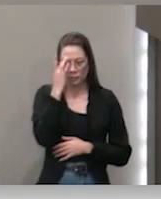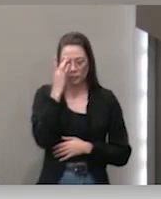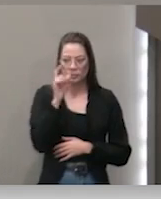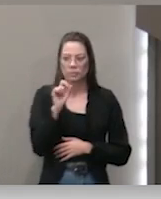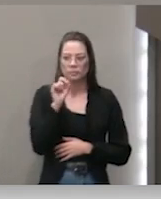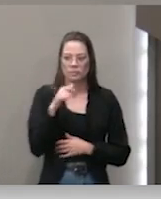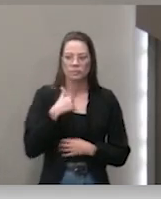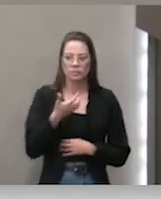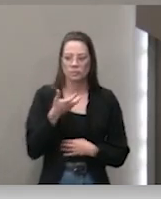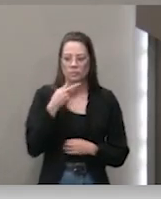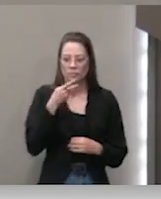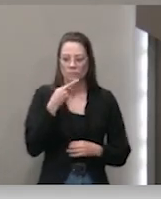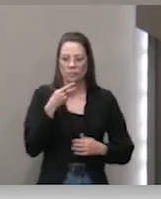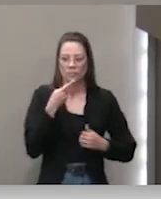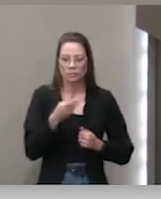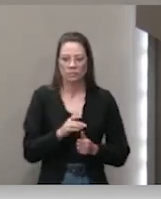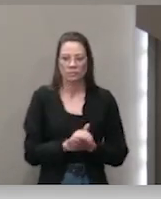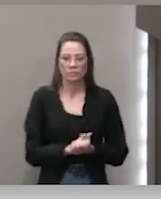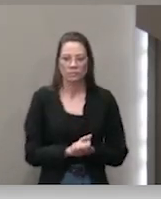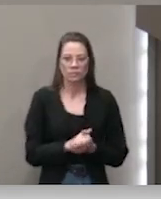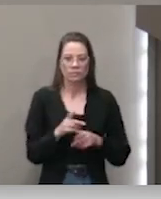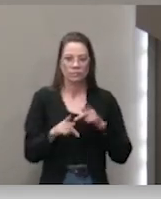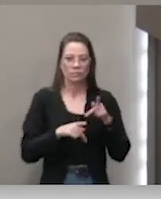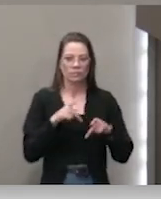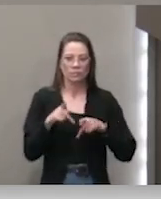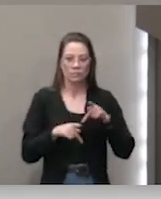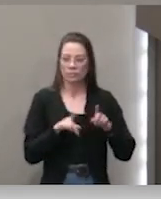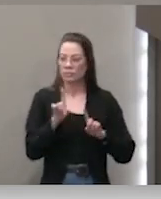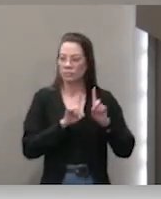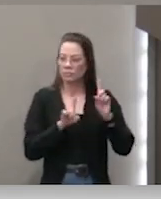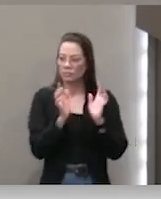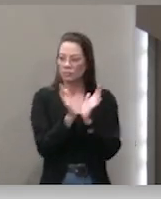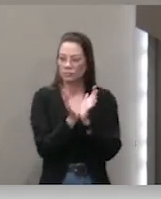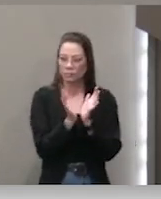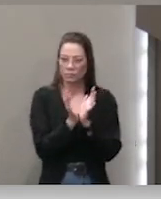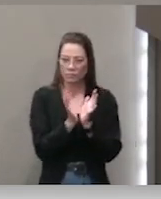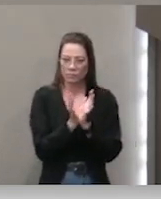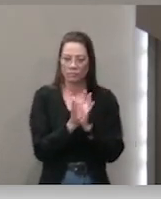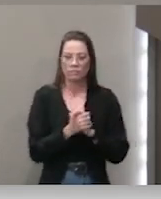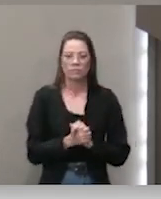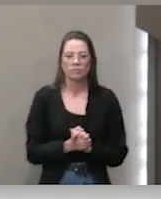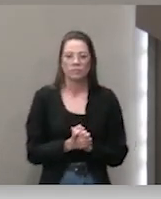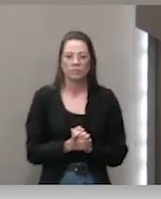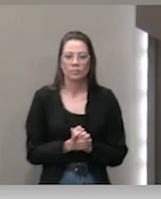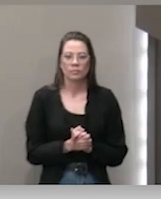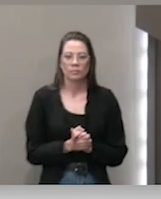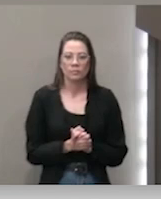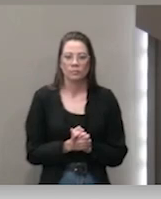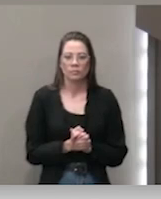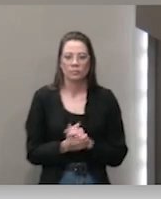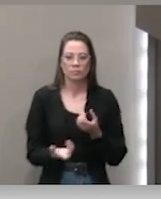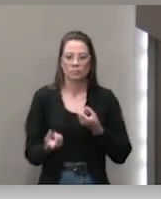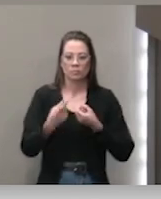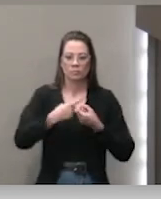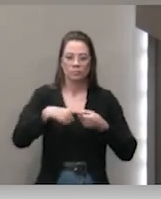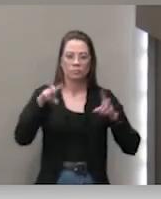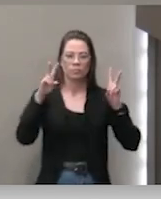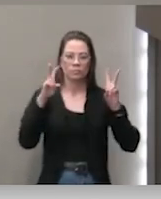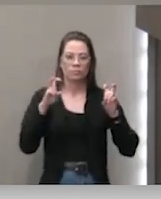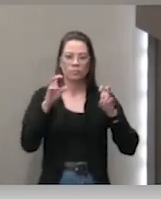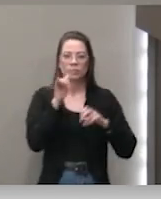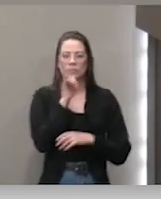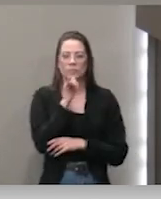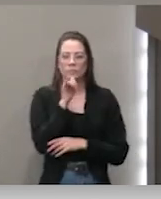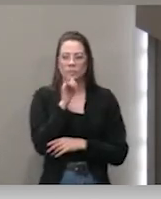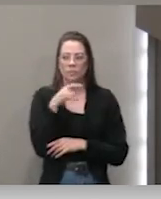dizer para a população e para alguns colegas que, voltando no assunto aqui, por